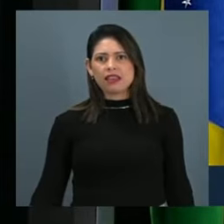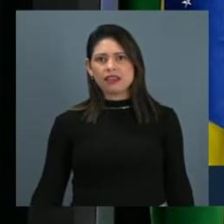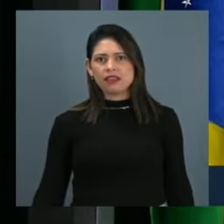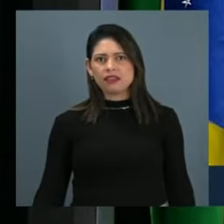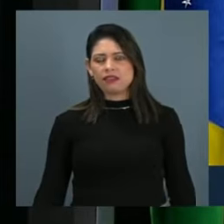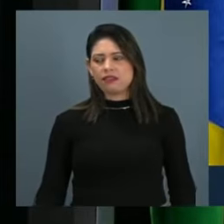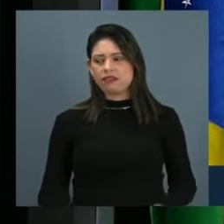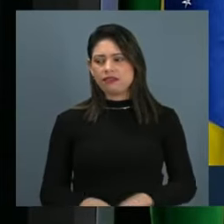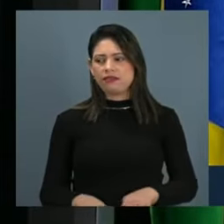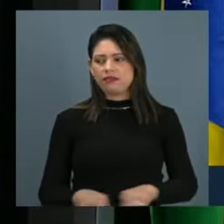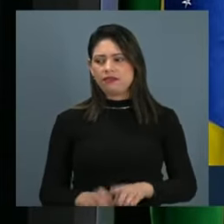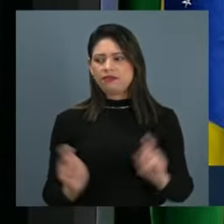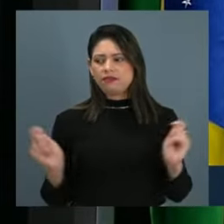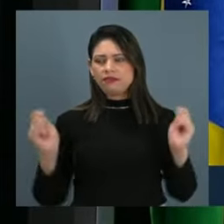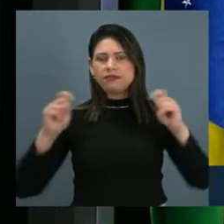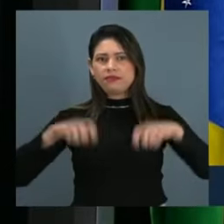Cajuru,